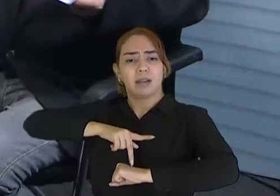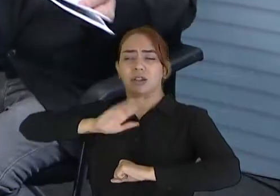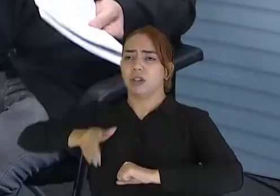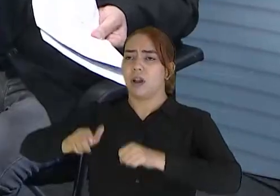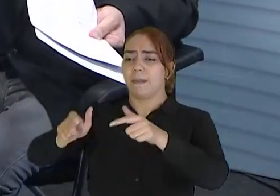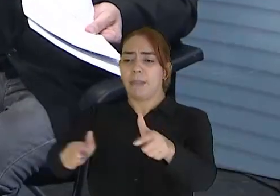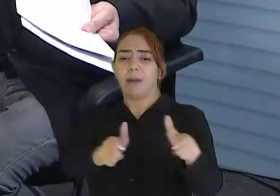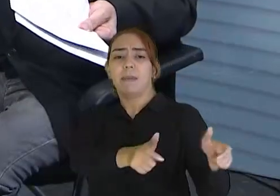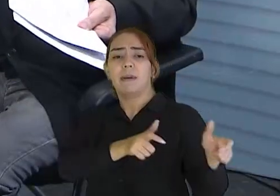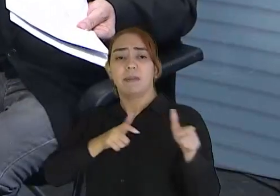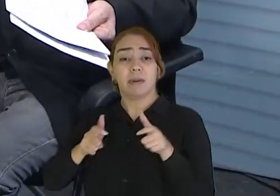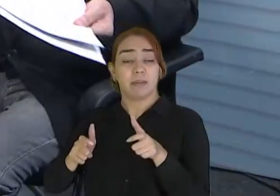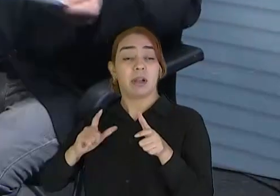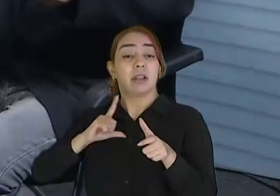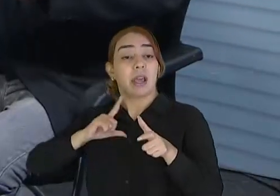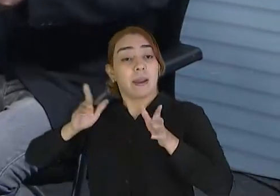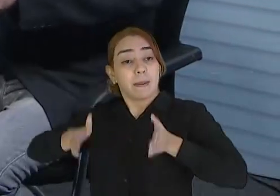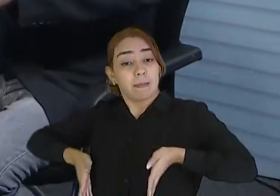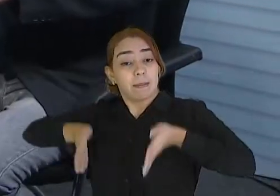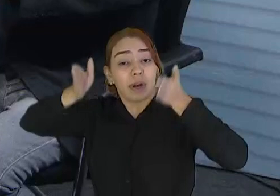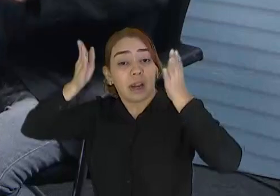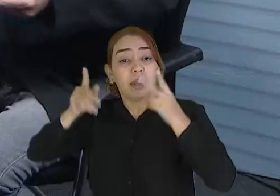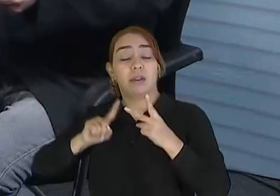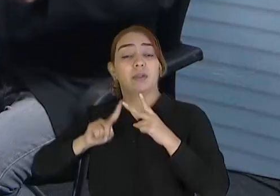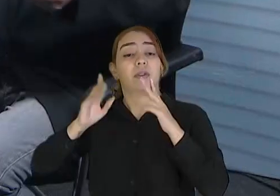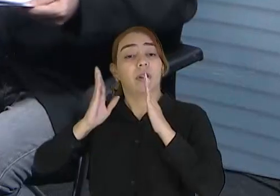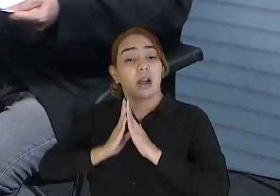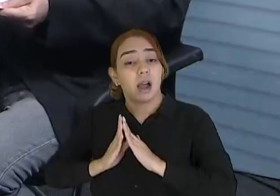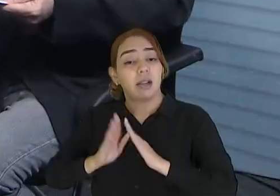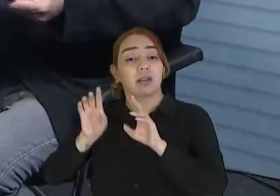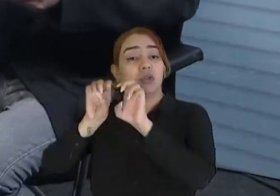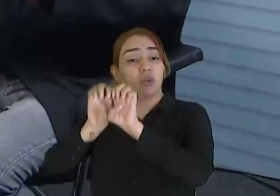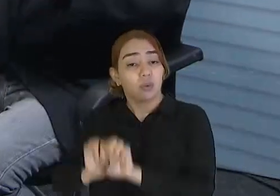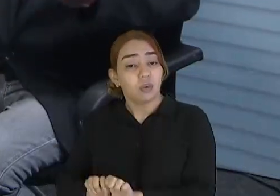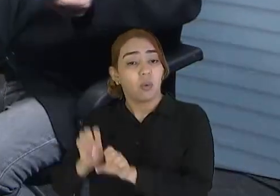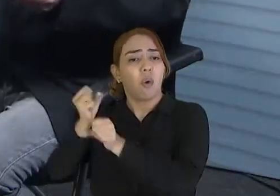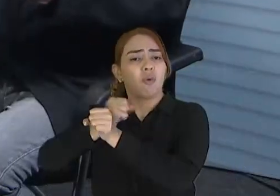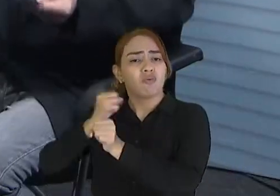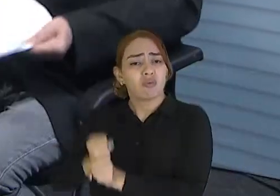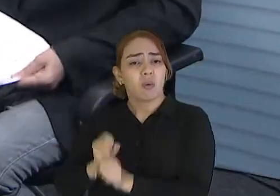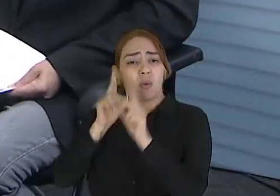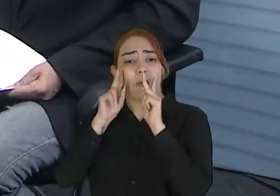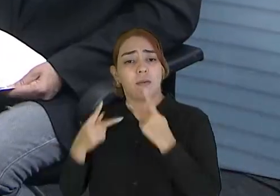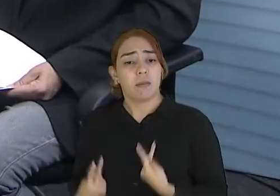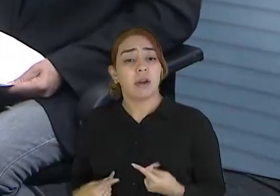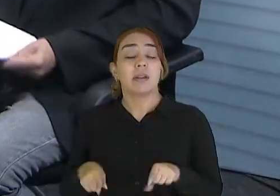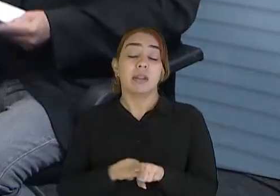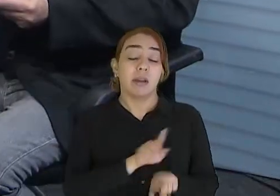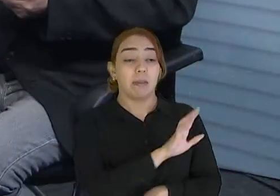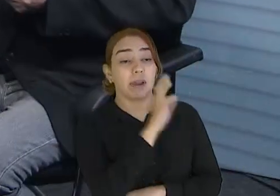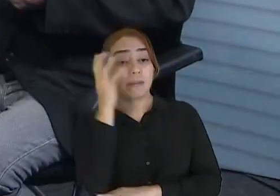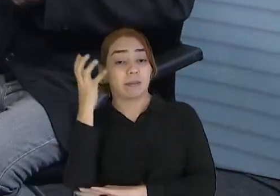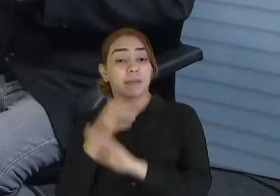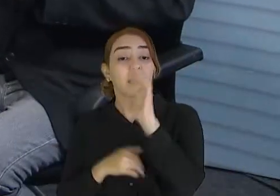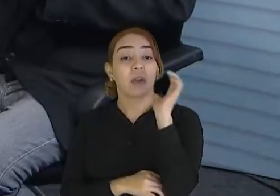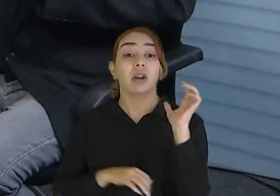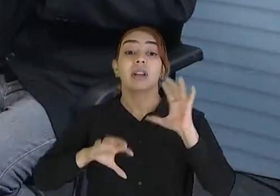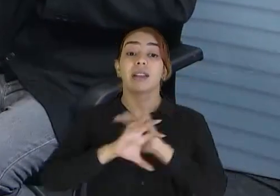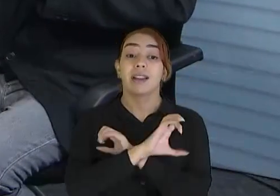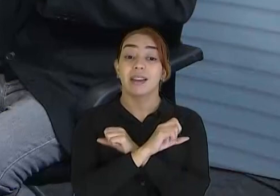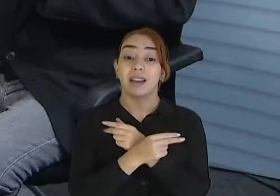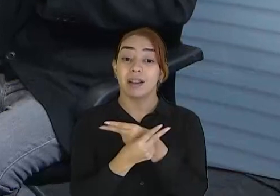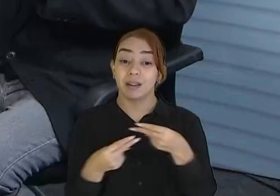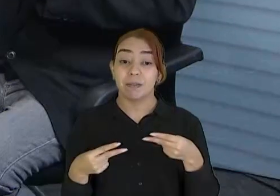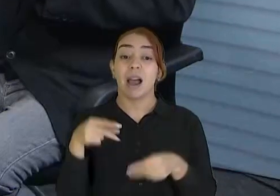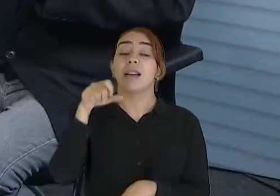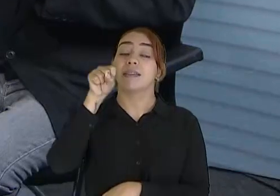diálogo da natureza com a pesquisa, enfim, muito legal. Inclusive os animais que eu estou vendo aqui,